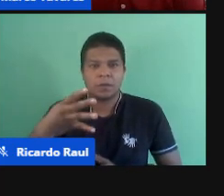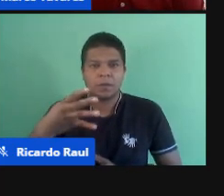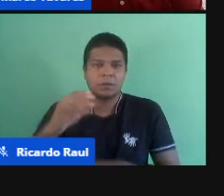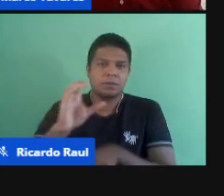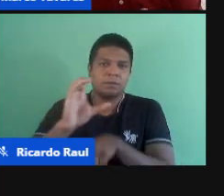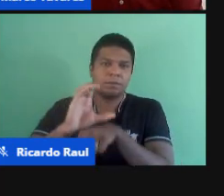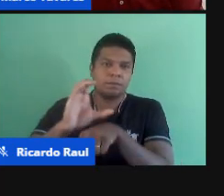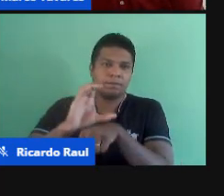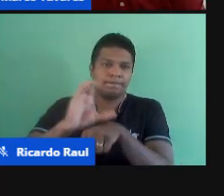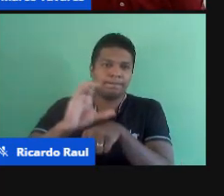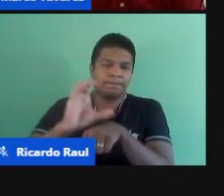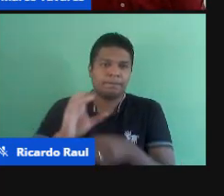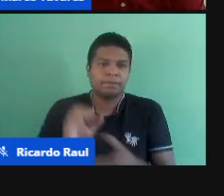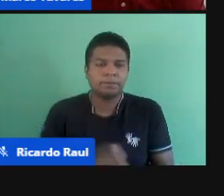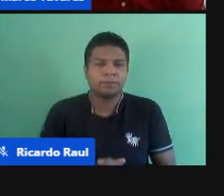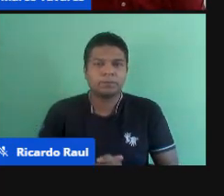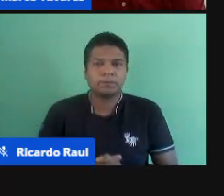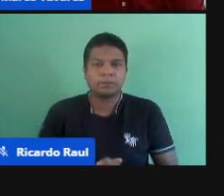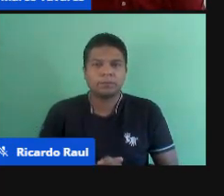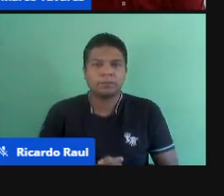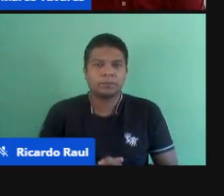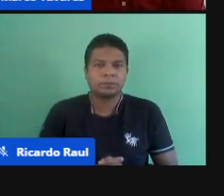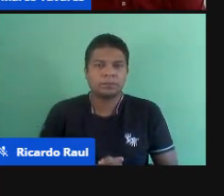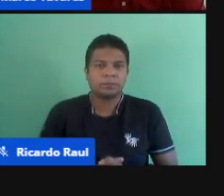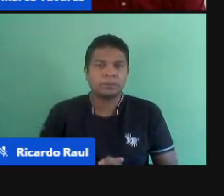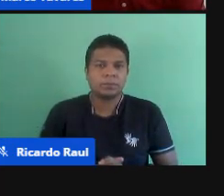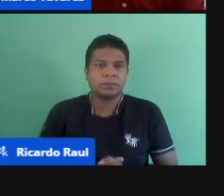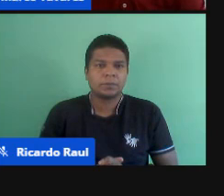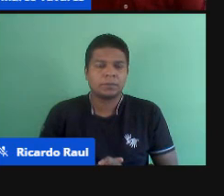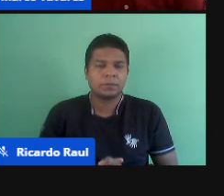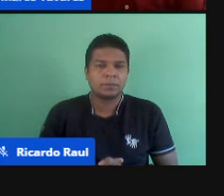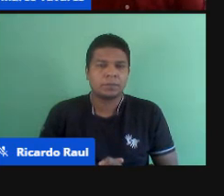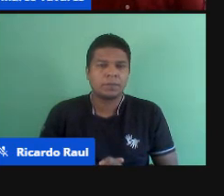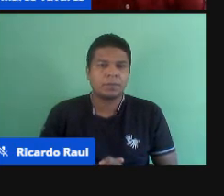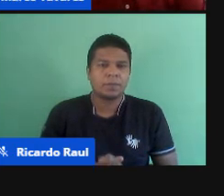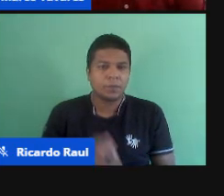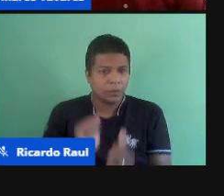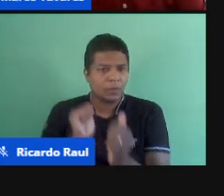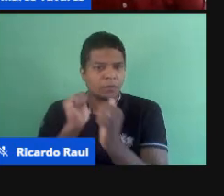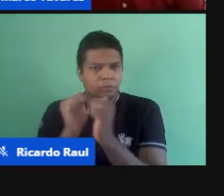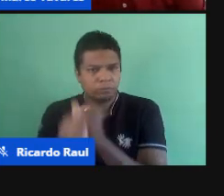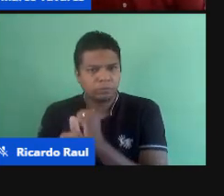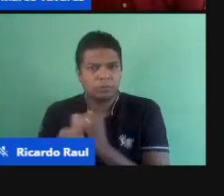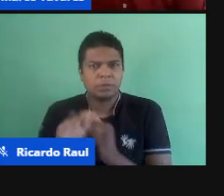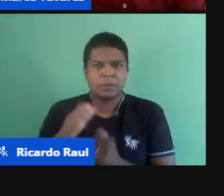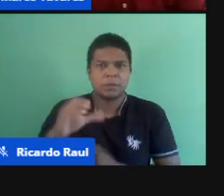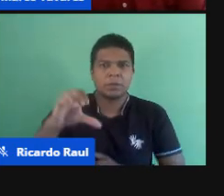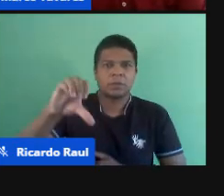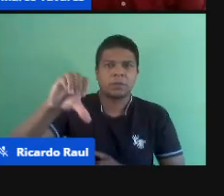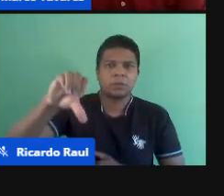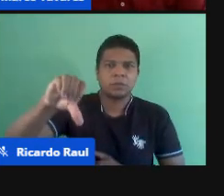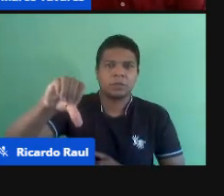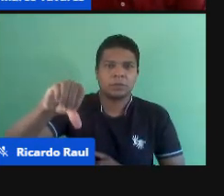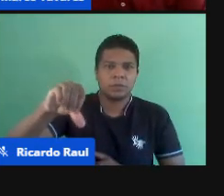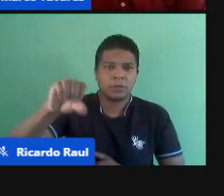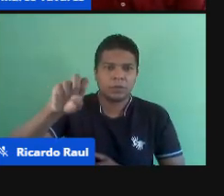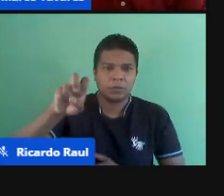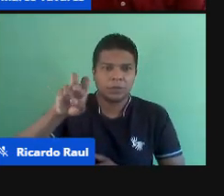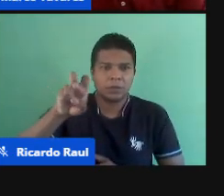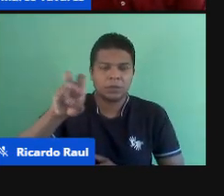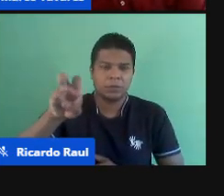o projeto que possibilita tudo aquilo que a gente falou lá atrás, os jogos, atinge 85 escolas. Ou